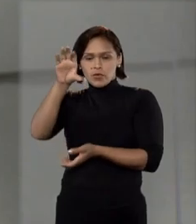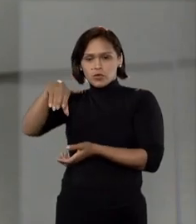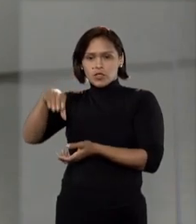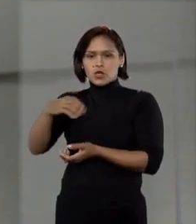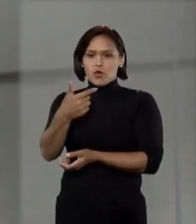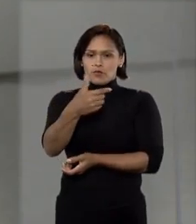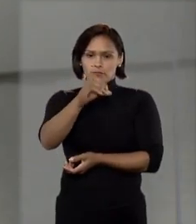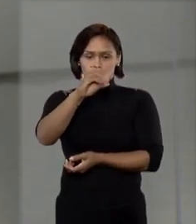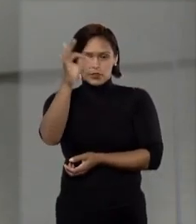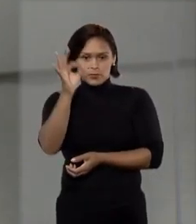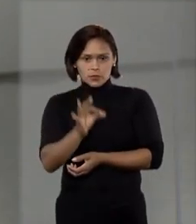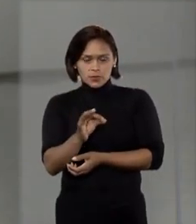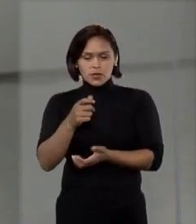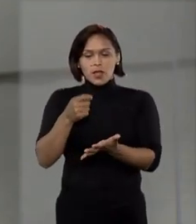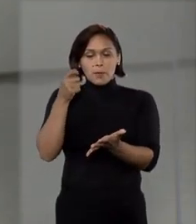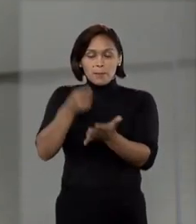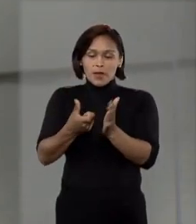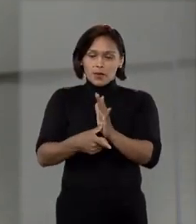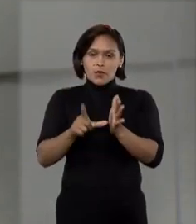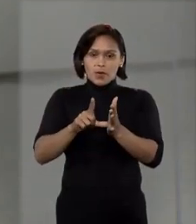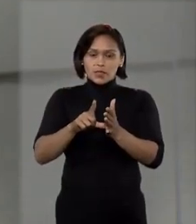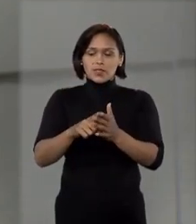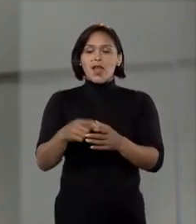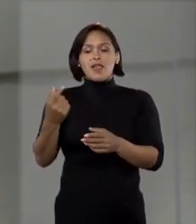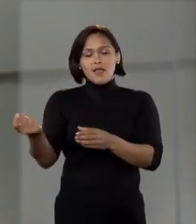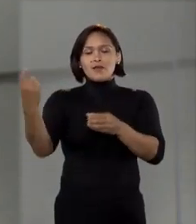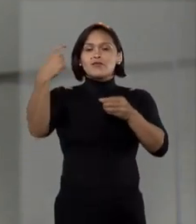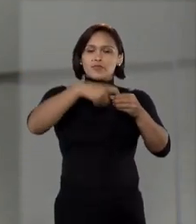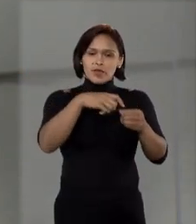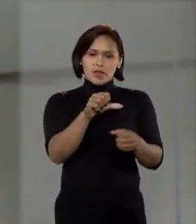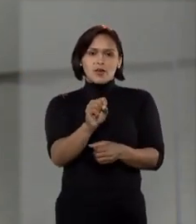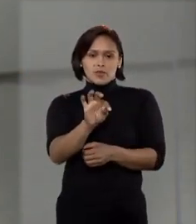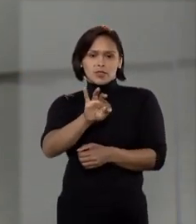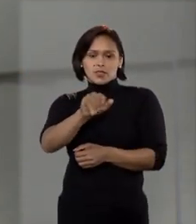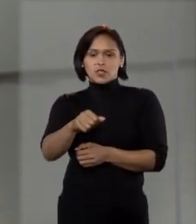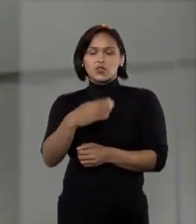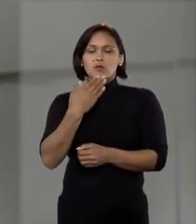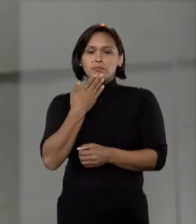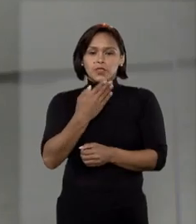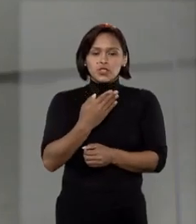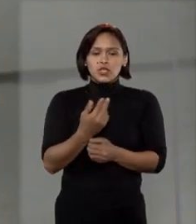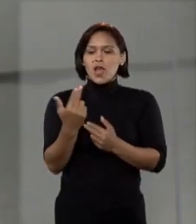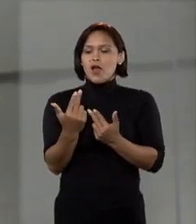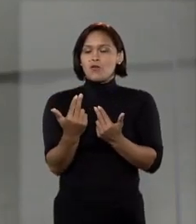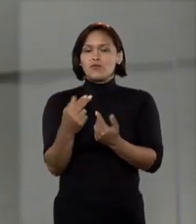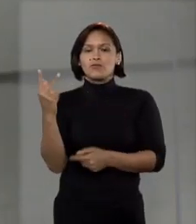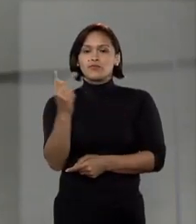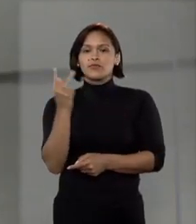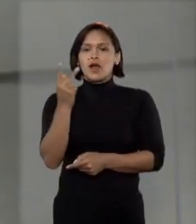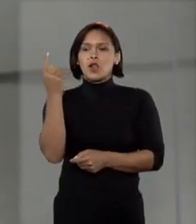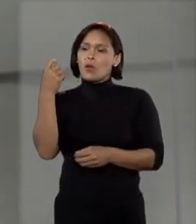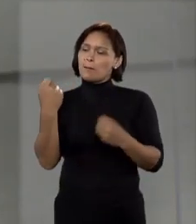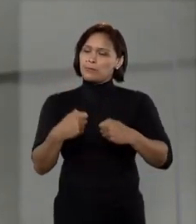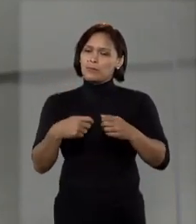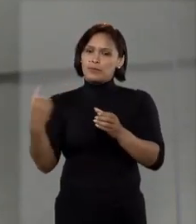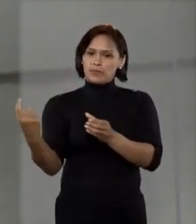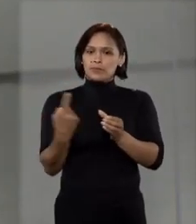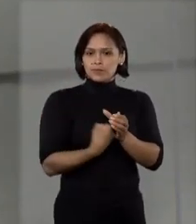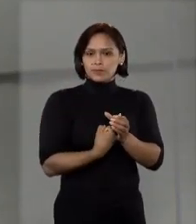de 20% da quantia paga. O vendedor recorreu ao STJ ao discordar da forma como os valores seriam devolvidos